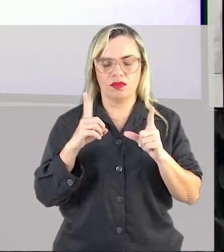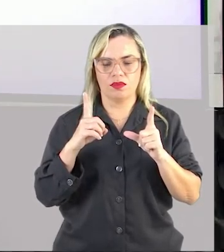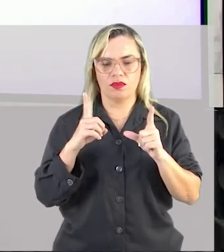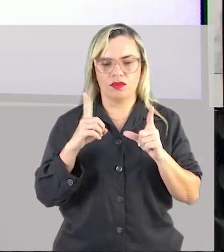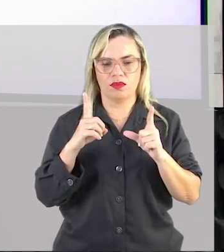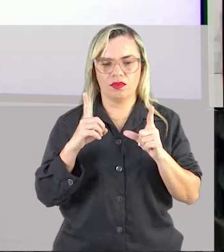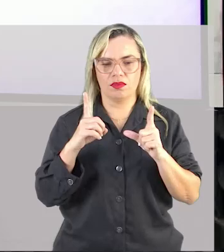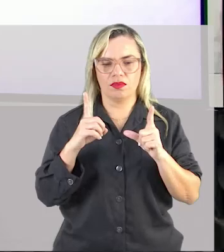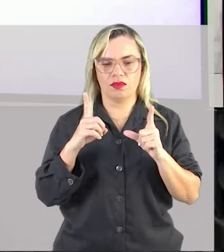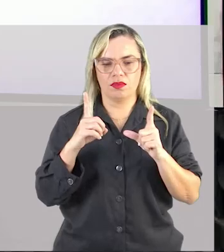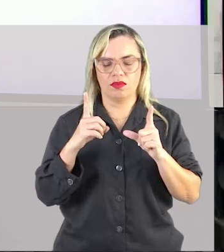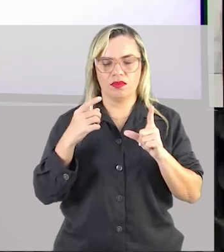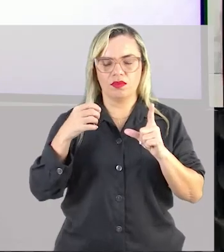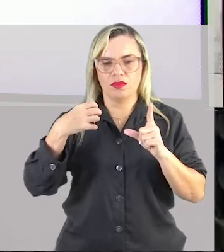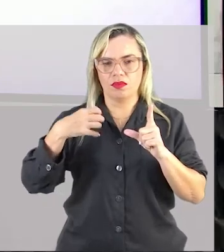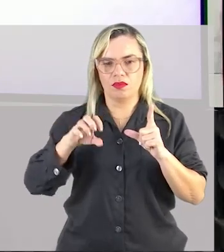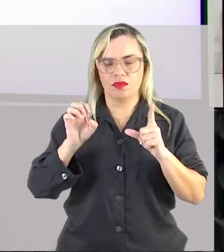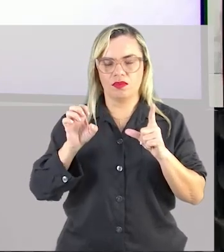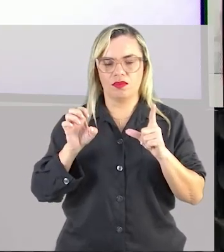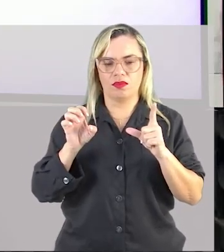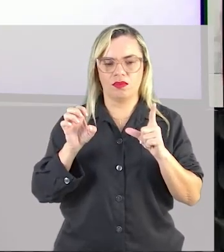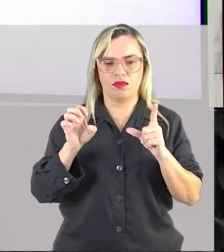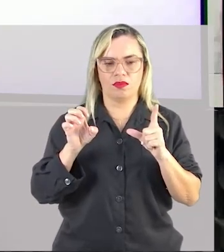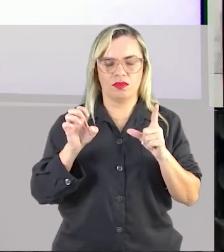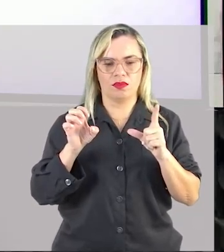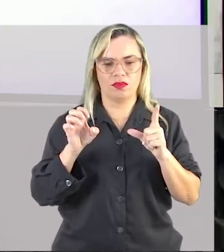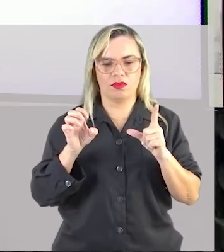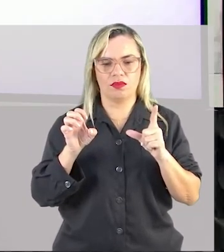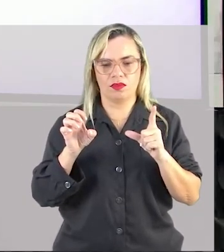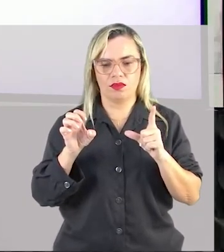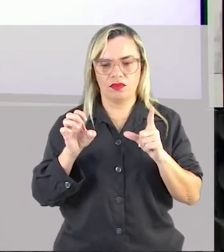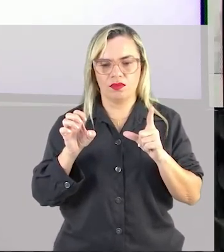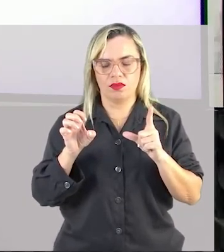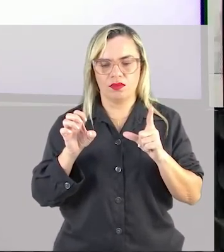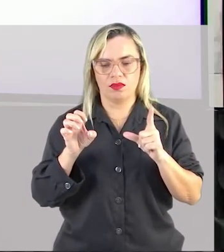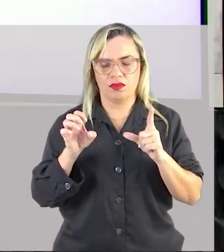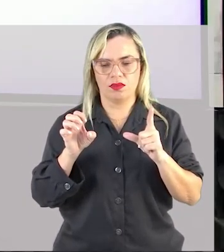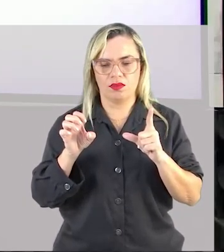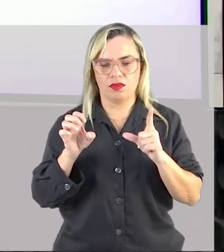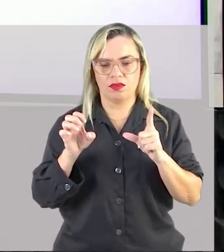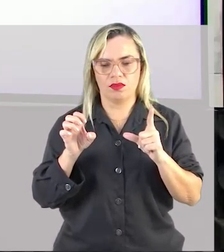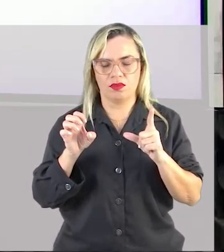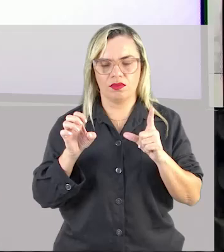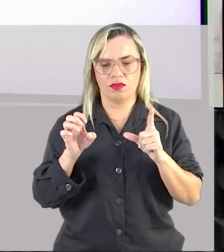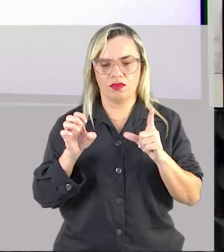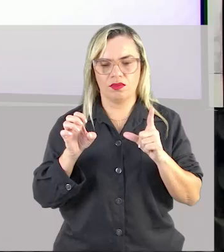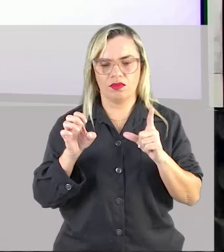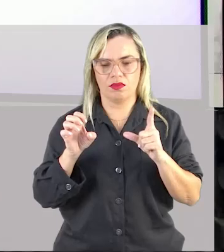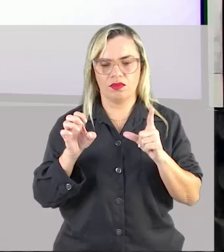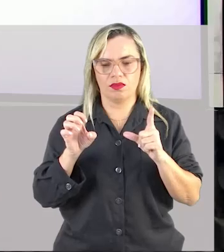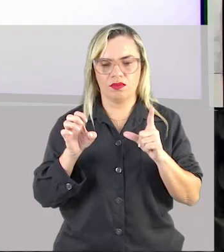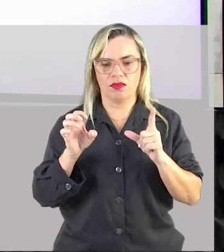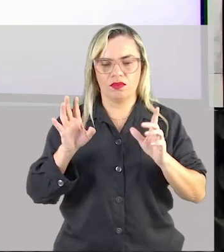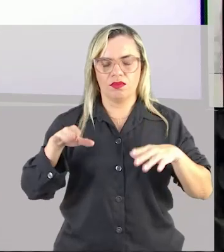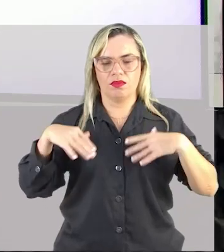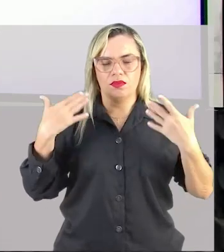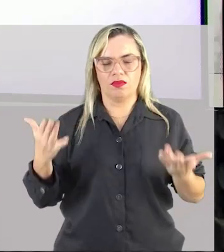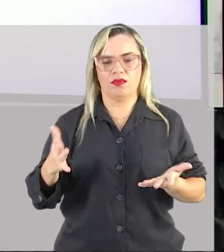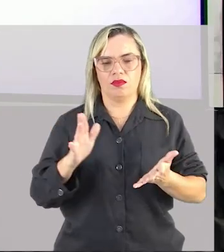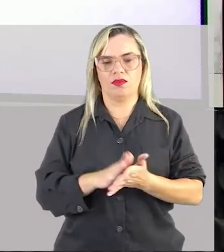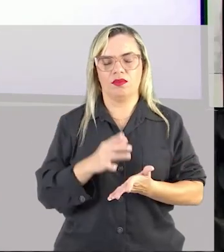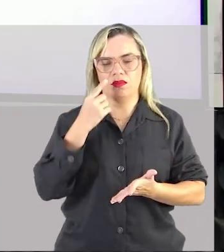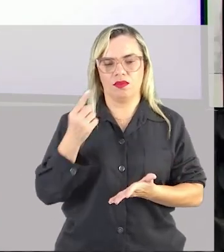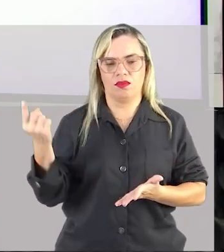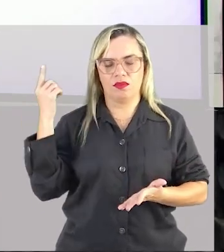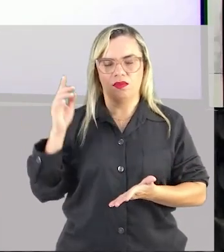das crianças. Ou ela é utilizada, ou elas são utilizadas para enfatizar a proteção dos filhos em razão do isolamento social das famílias. Então